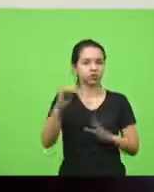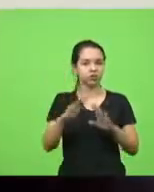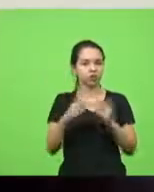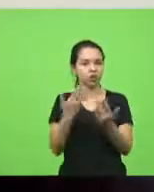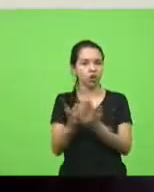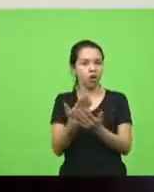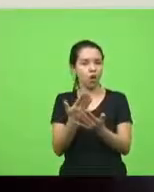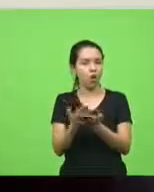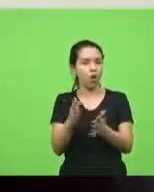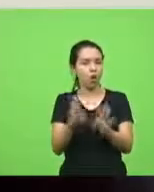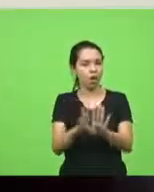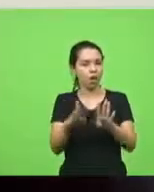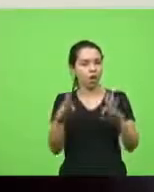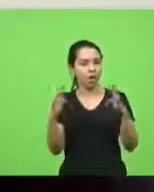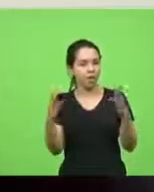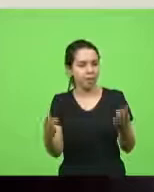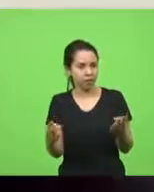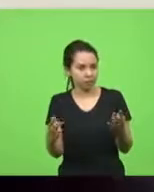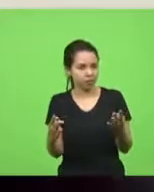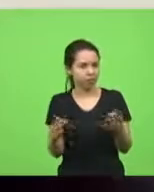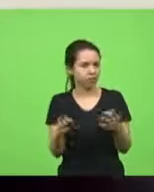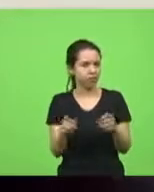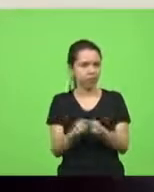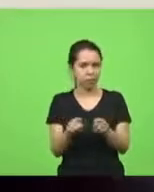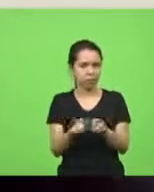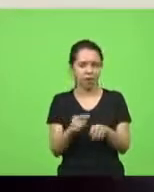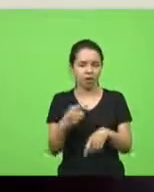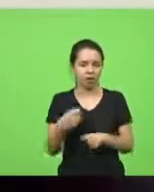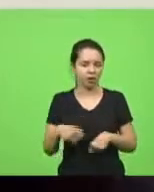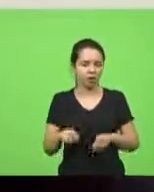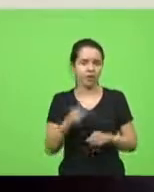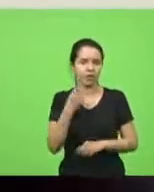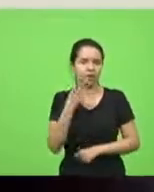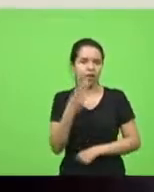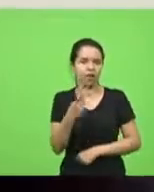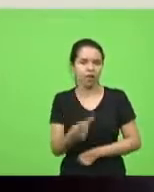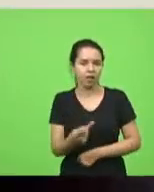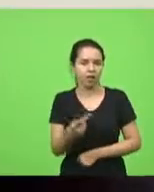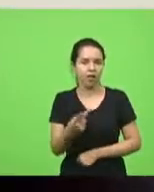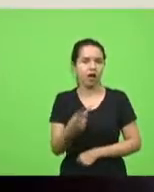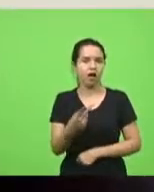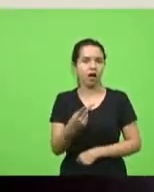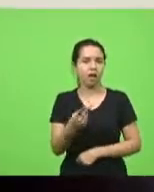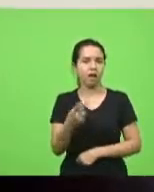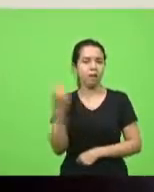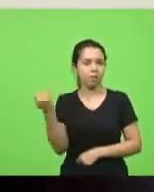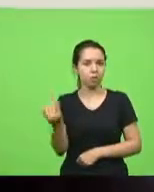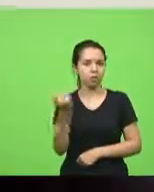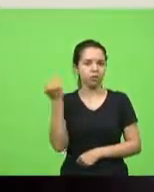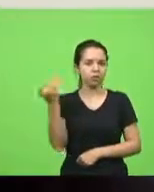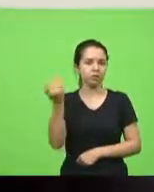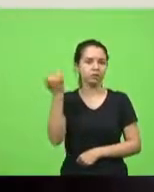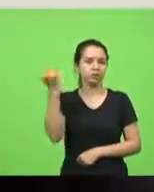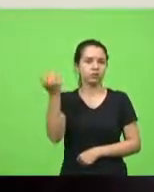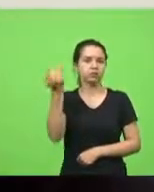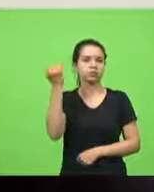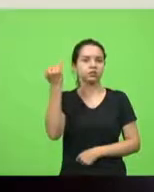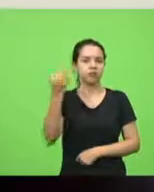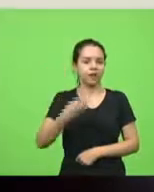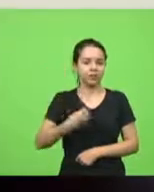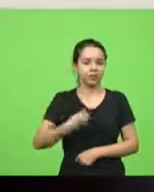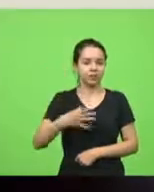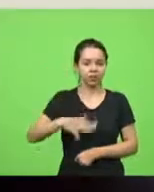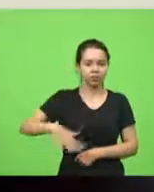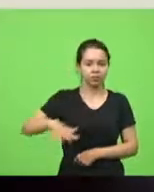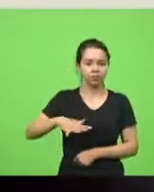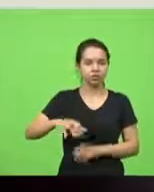e tampouco dizer a importância que tem para a vida da educação a convivência entre os estudantes